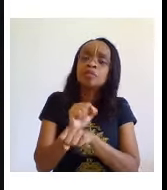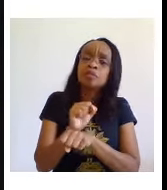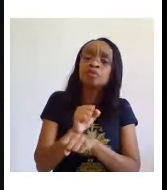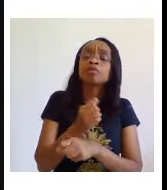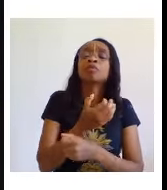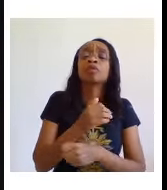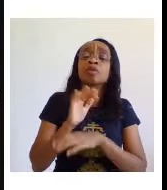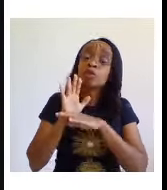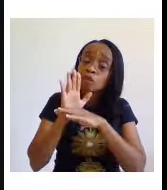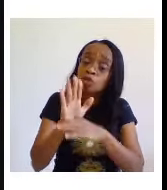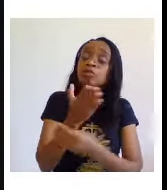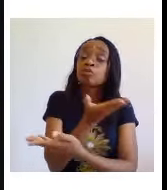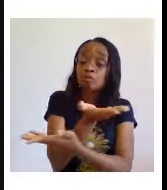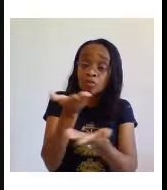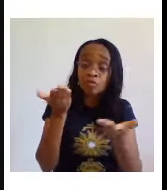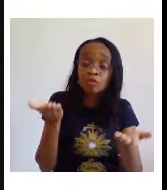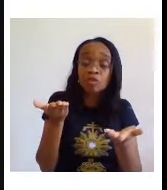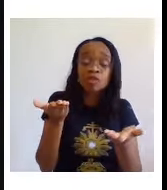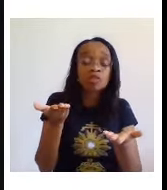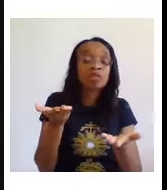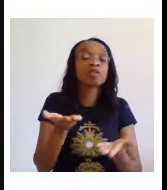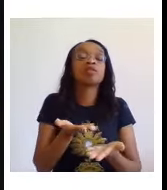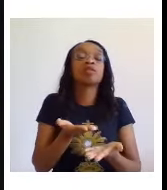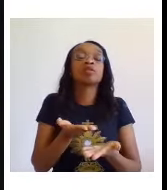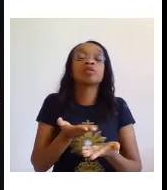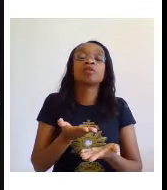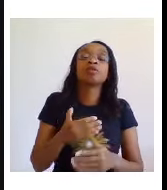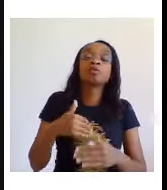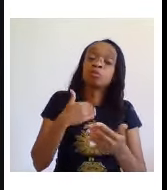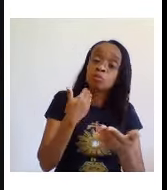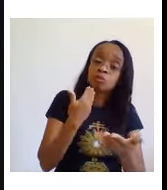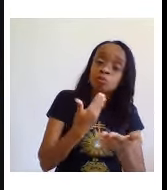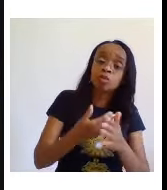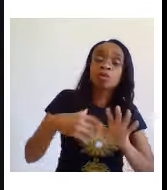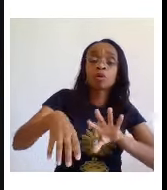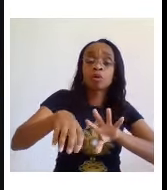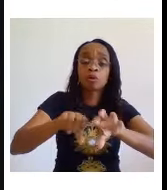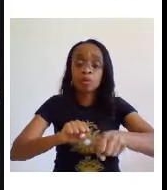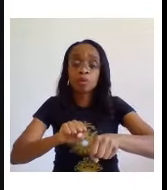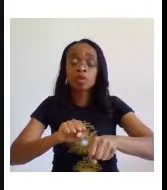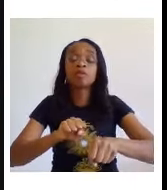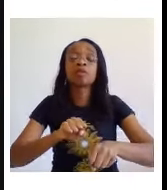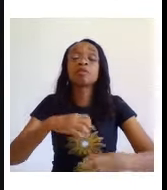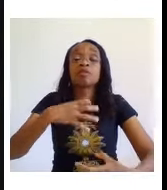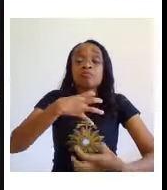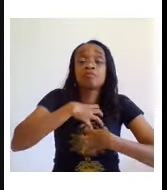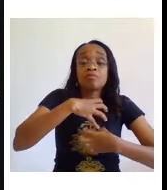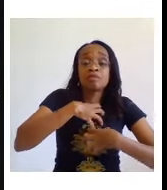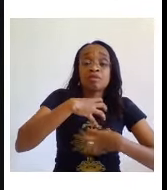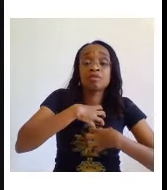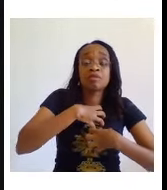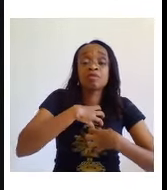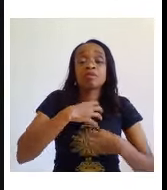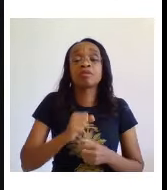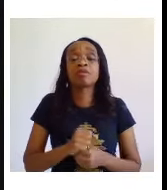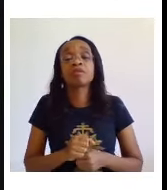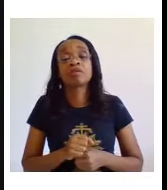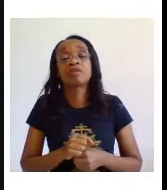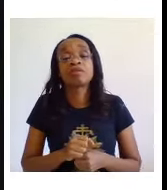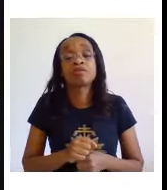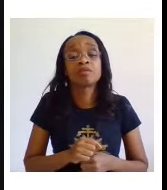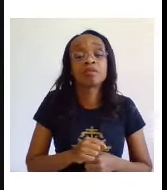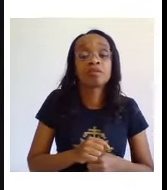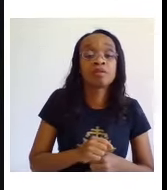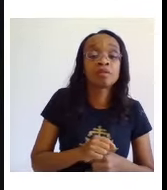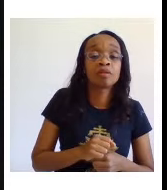tenha contribuído de alguma maneira para a formação pessoal e sensibilizado também para essa questão,